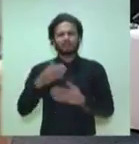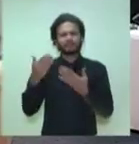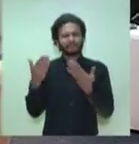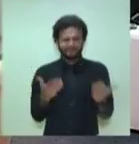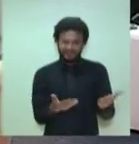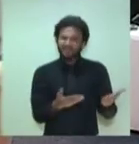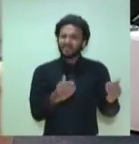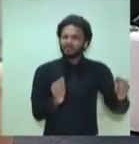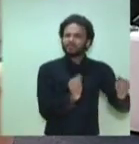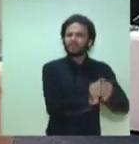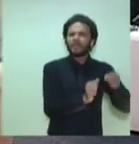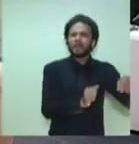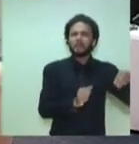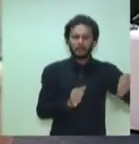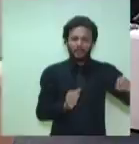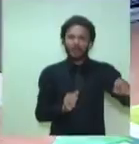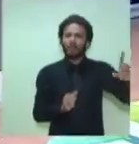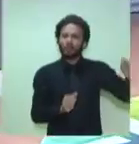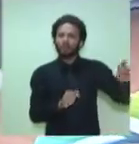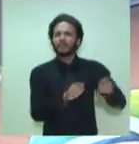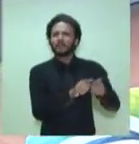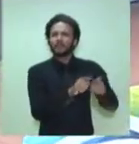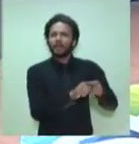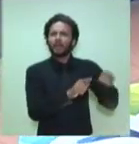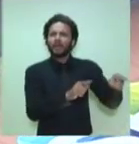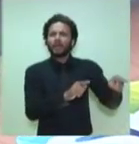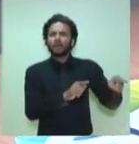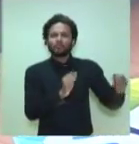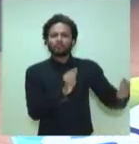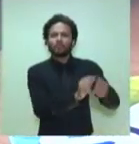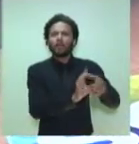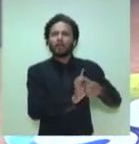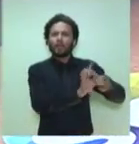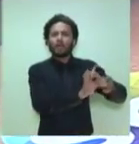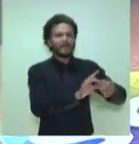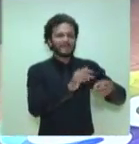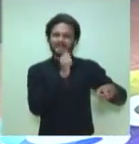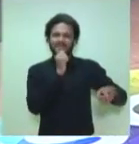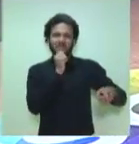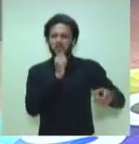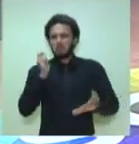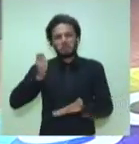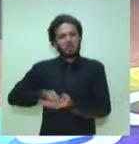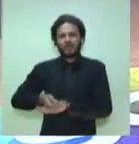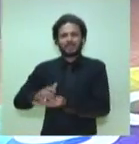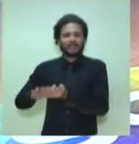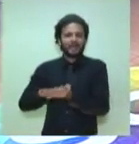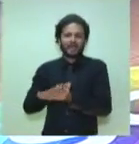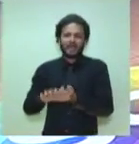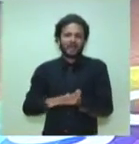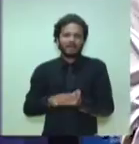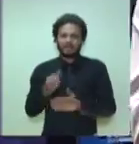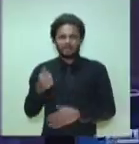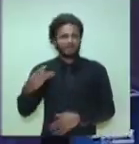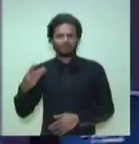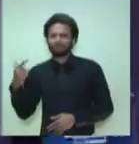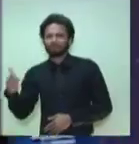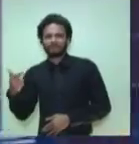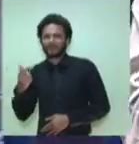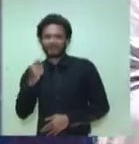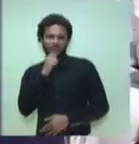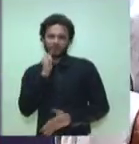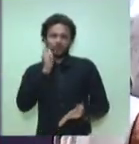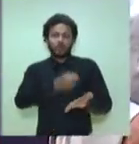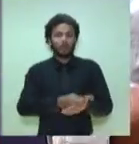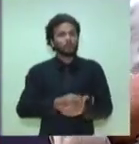o PROS, apoia a candidatura do candidato Marcelo Ramos, não fez. Nem paga os salários, não paga 13º salário. Nós